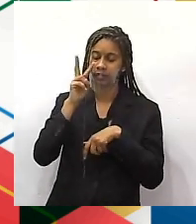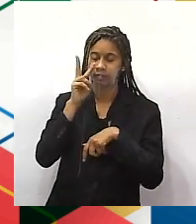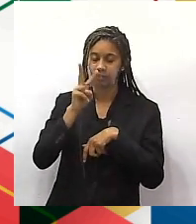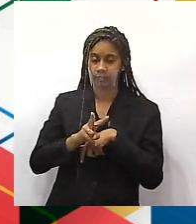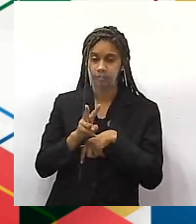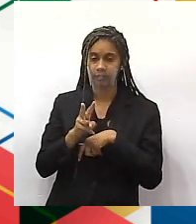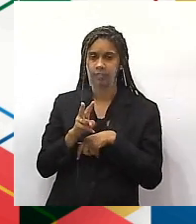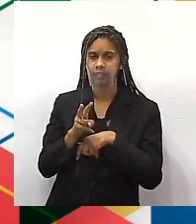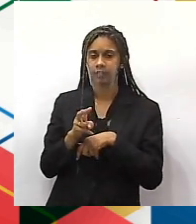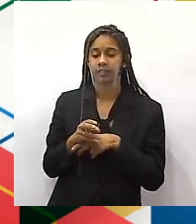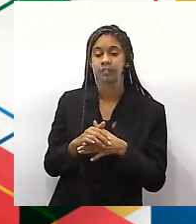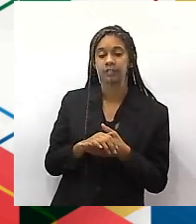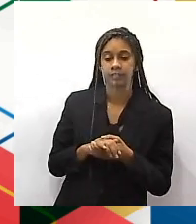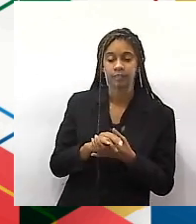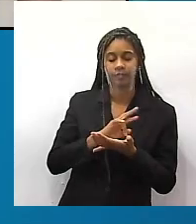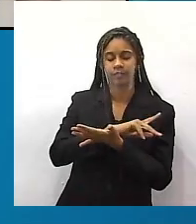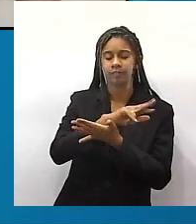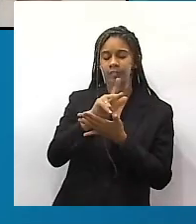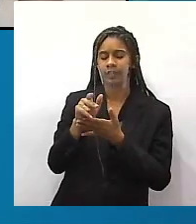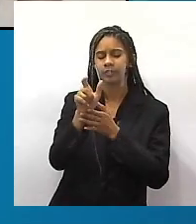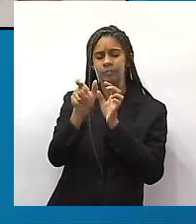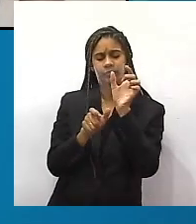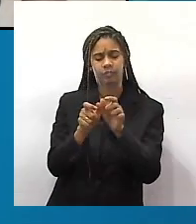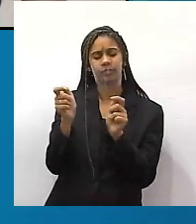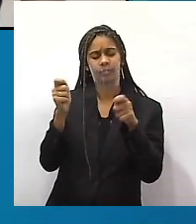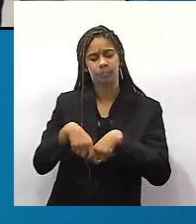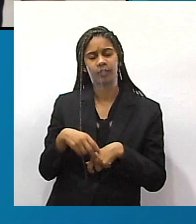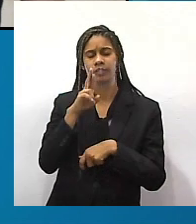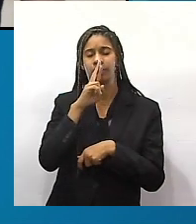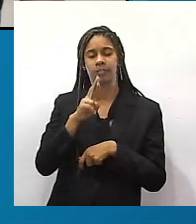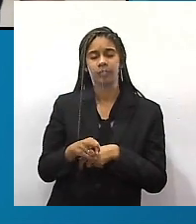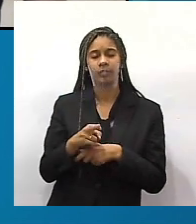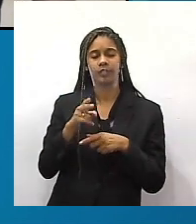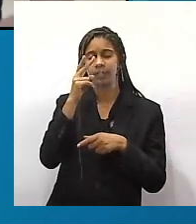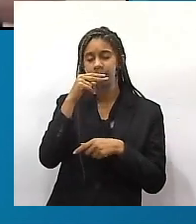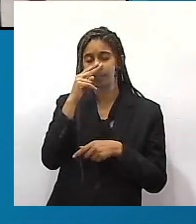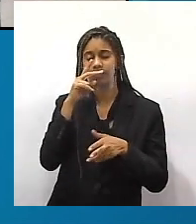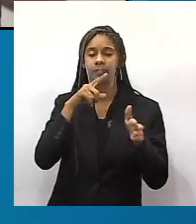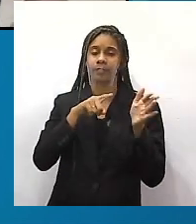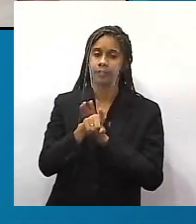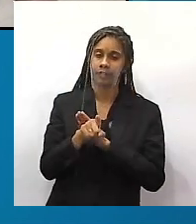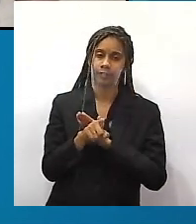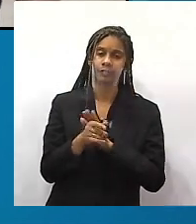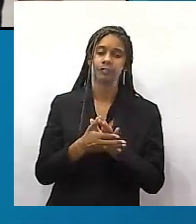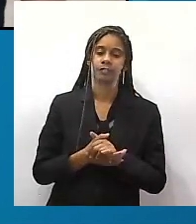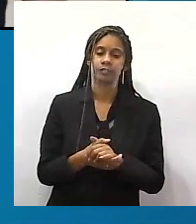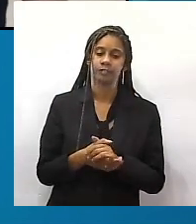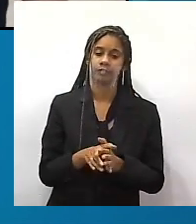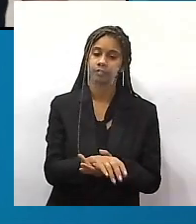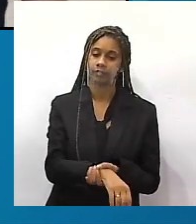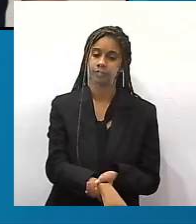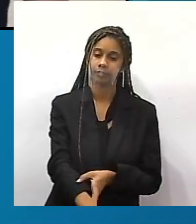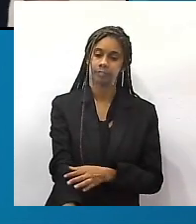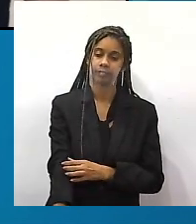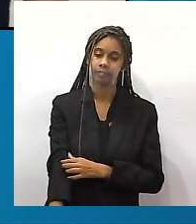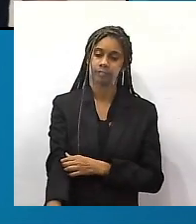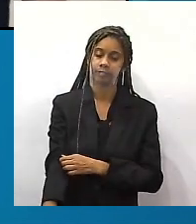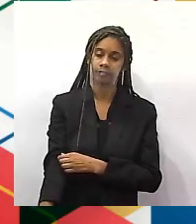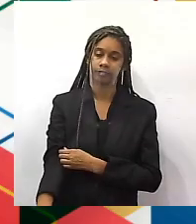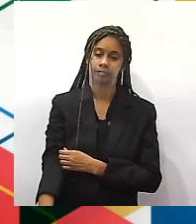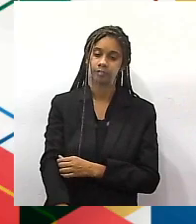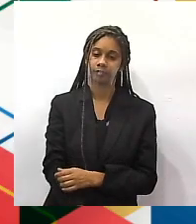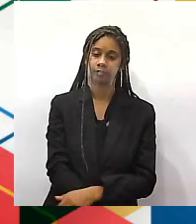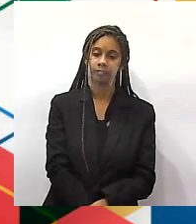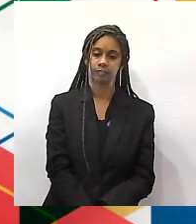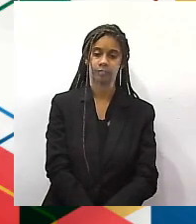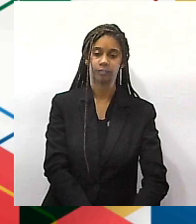dividido. Então tem várias maneiras de você resolver a mesma questão. Eu vou para mais um exercício agora. Olha só